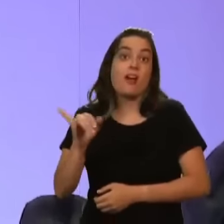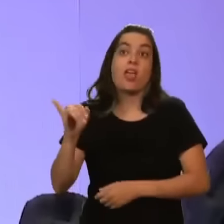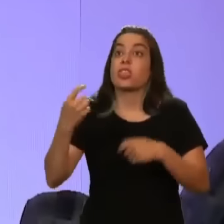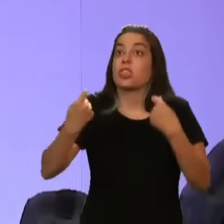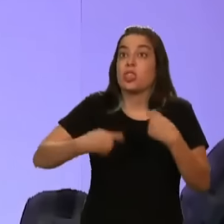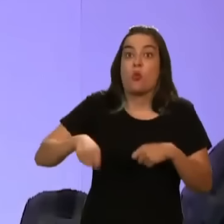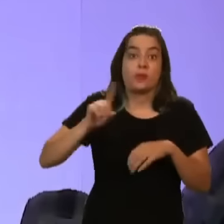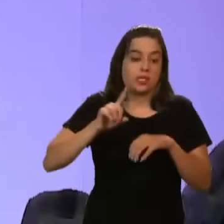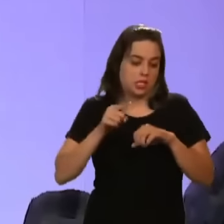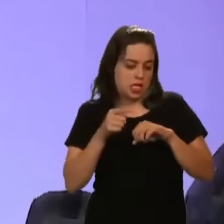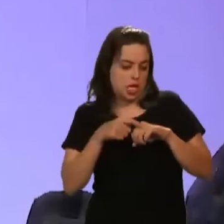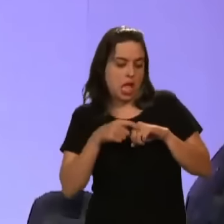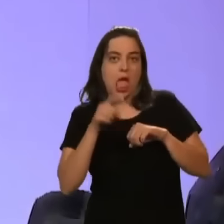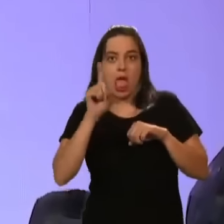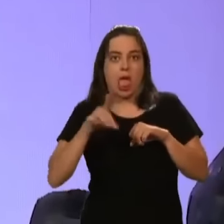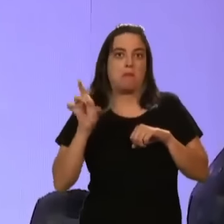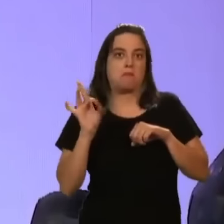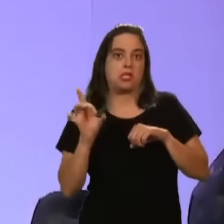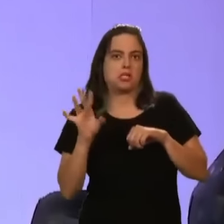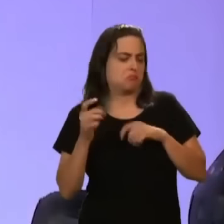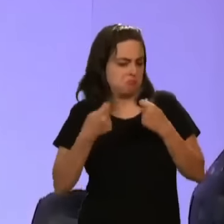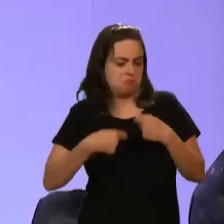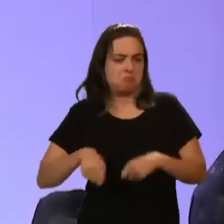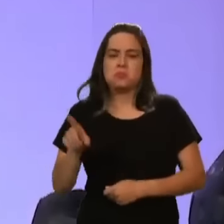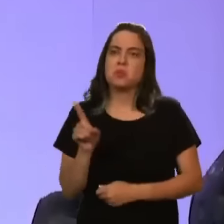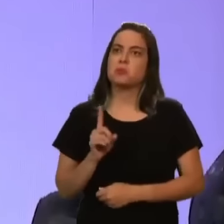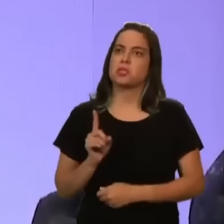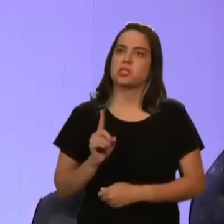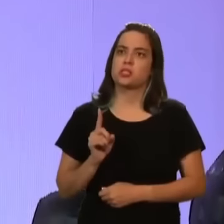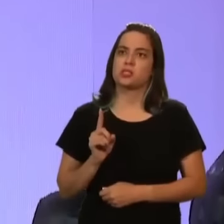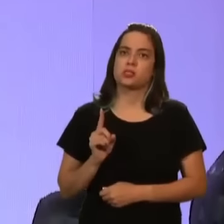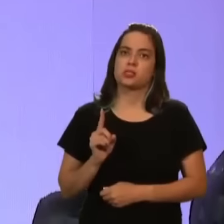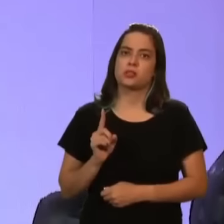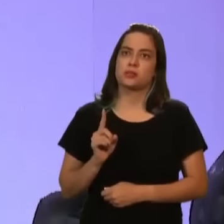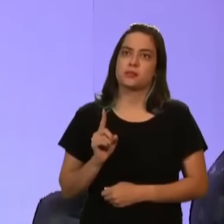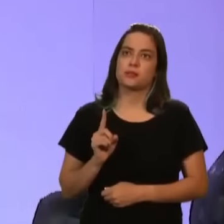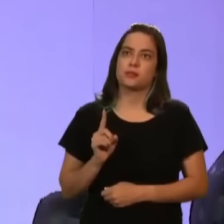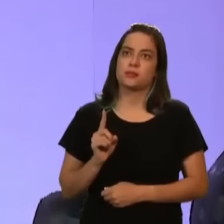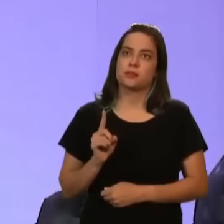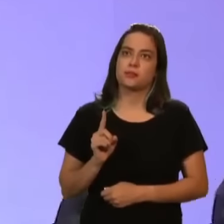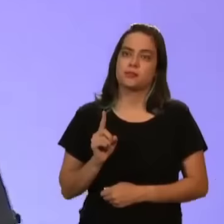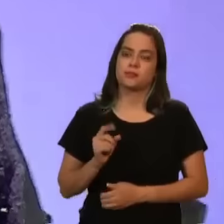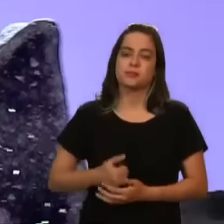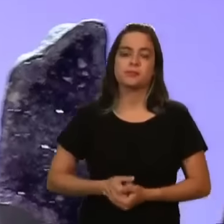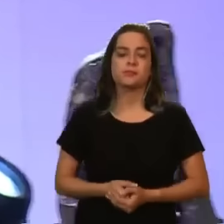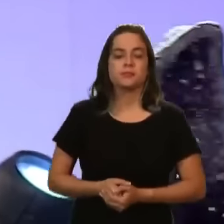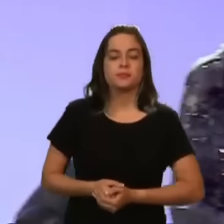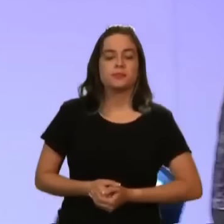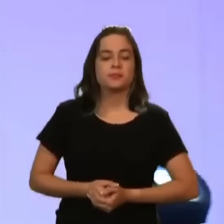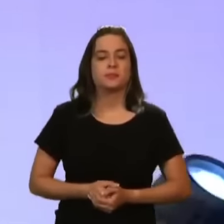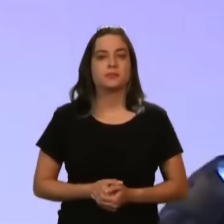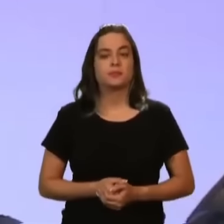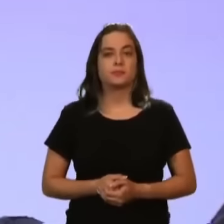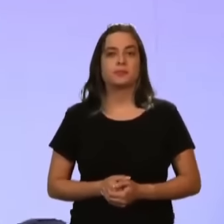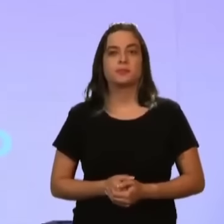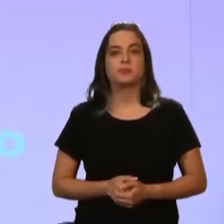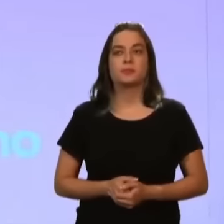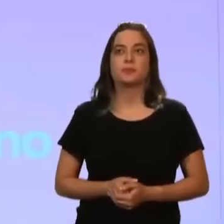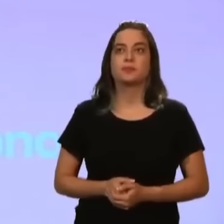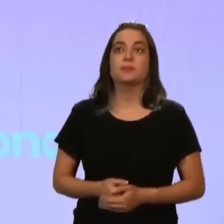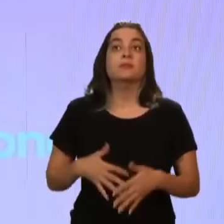estar num anel para ela ser chamada de uma pedra preciosa. Não é lindo isso? E assim,